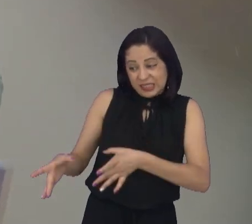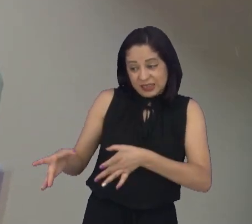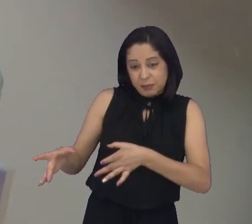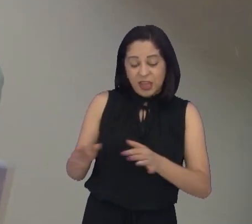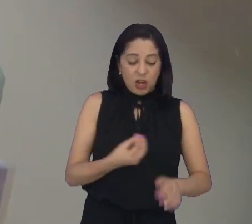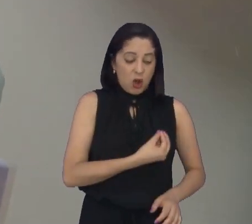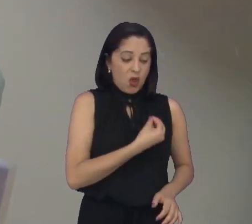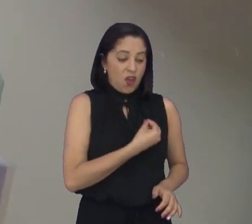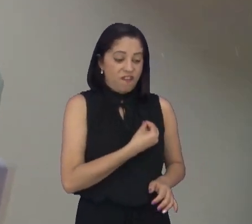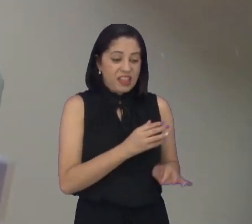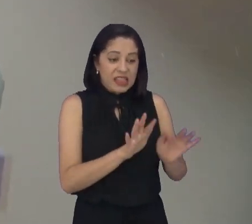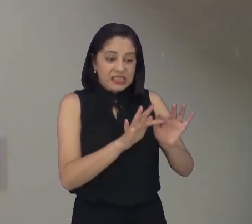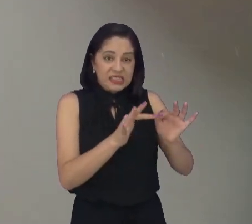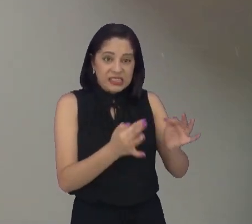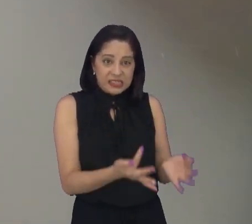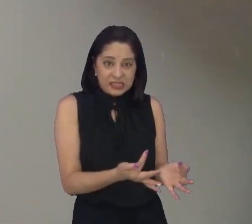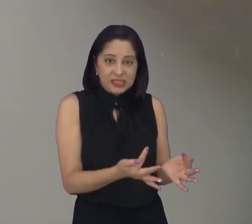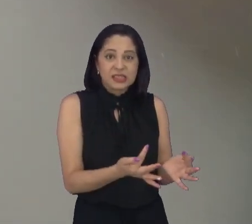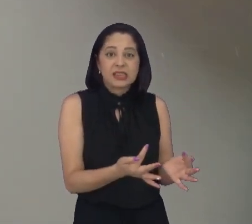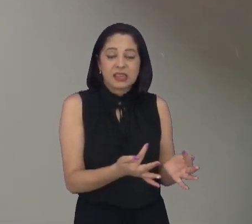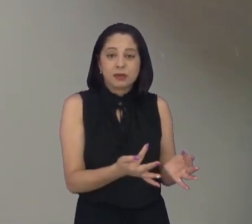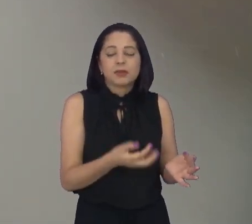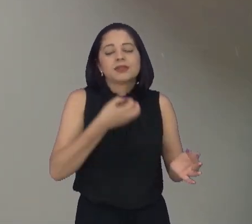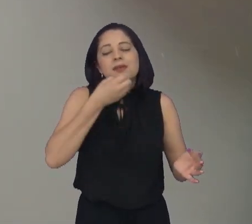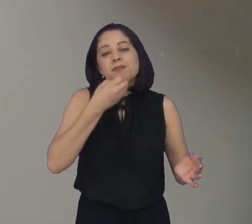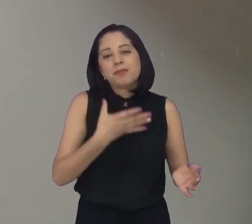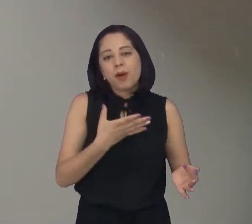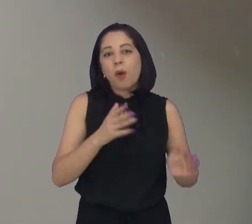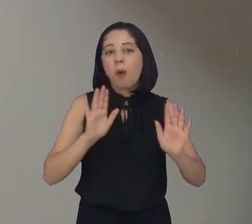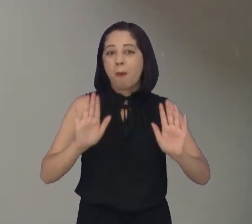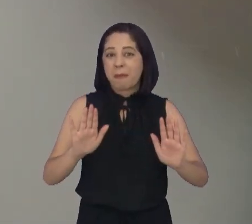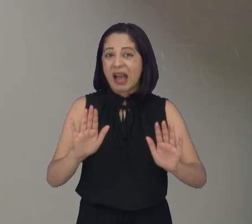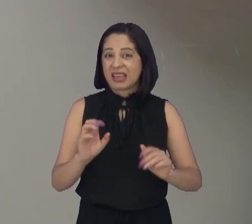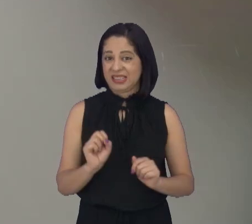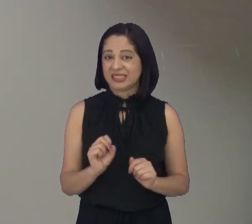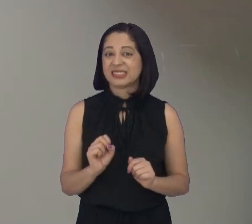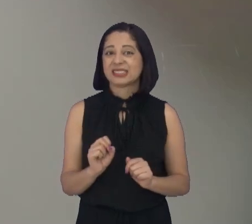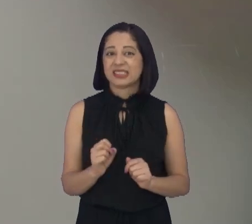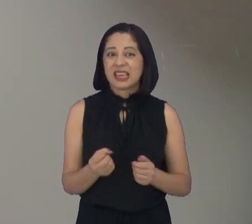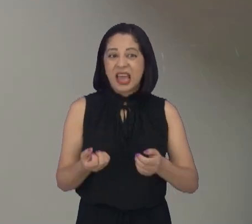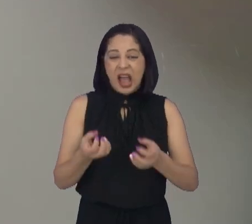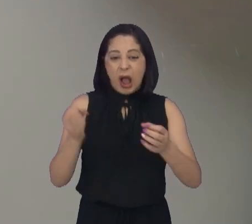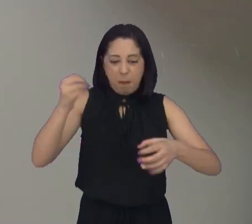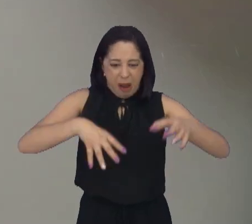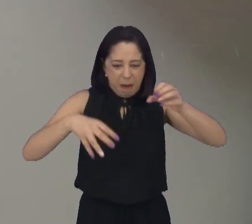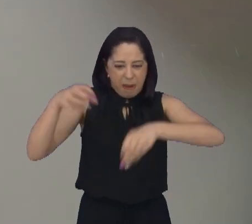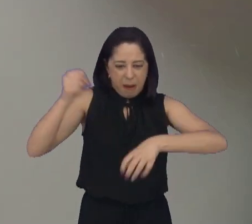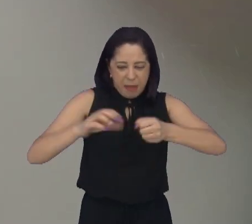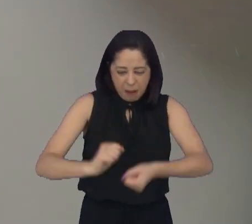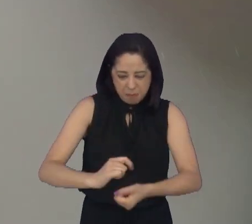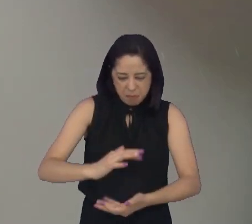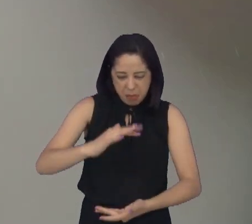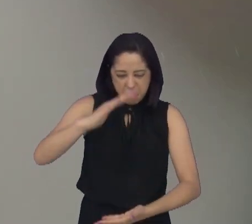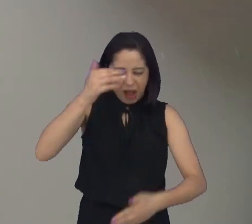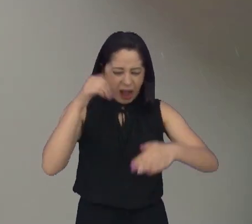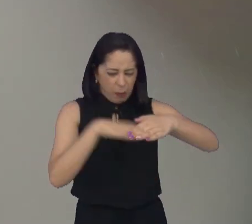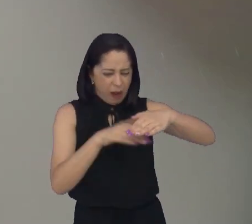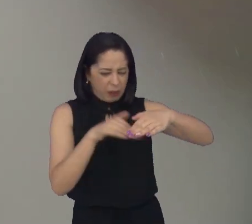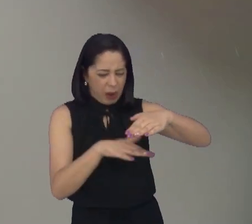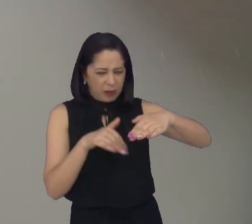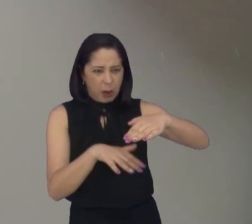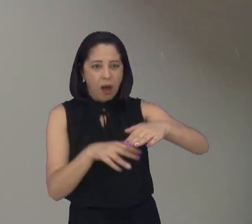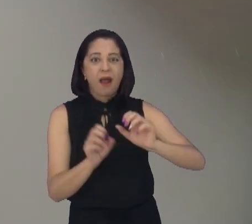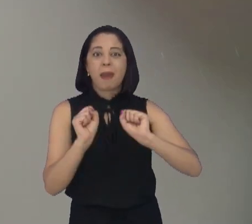minimalismo promovem a liberdade e o bem-estar, o transtorno de acumulação compulsiva pode ter